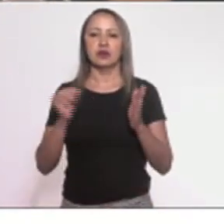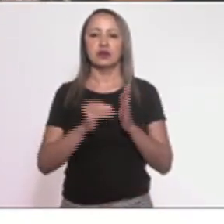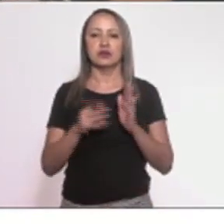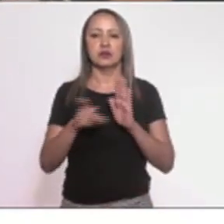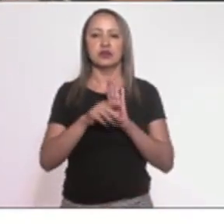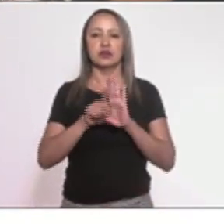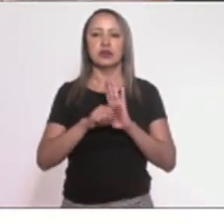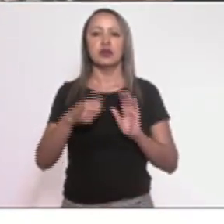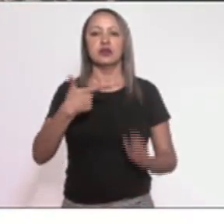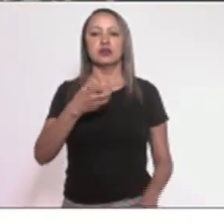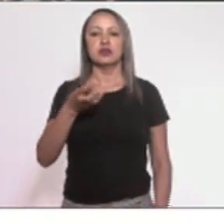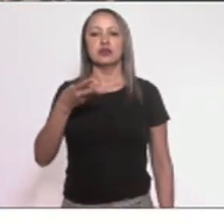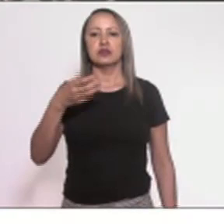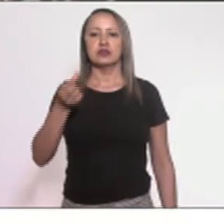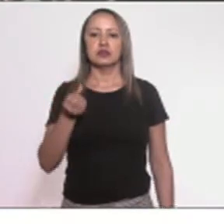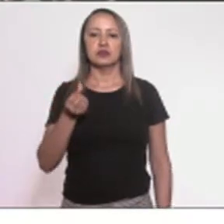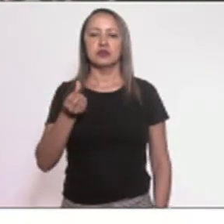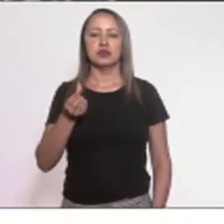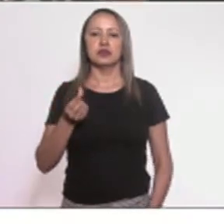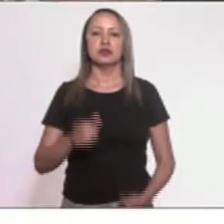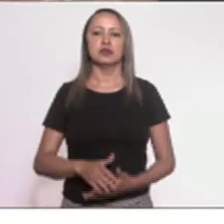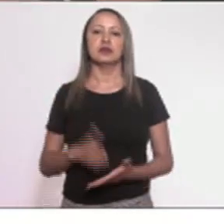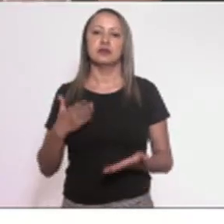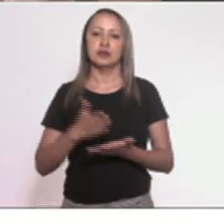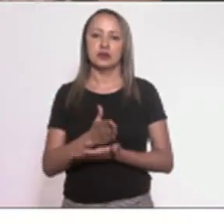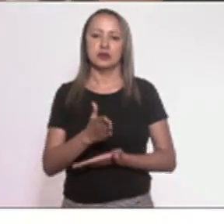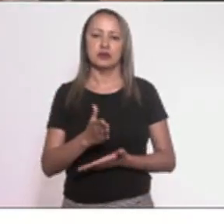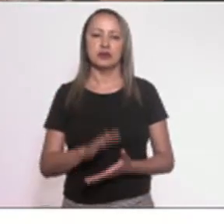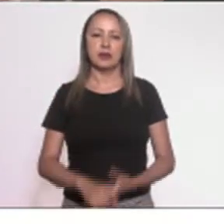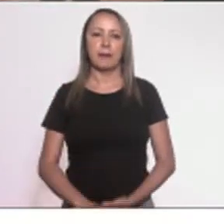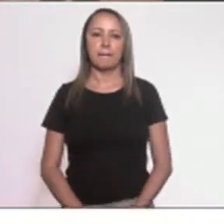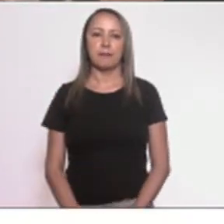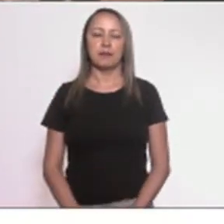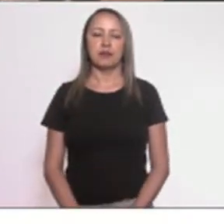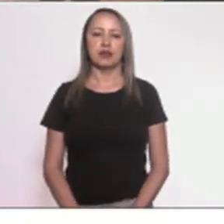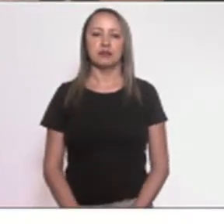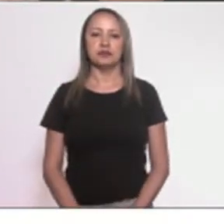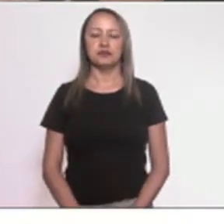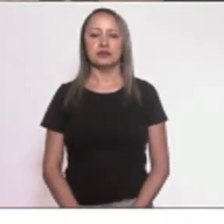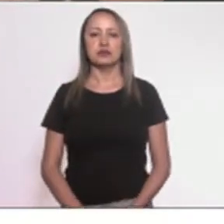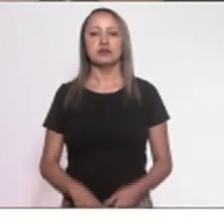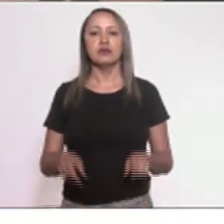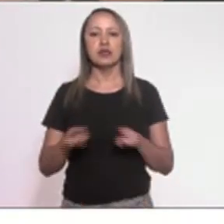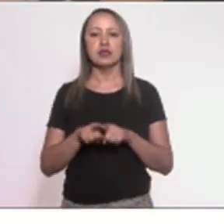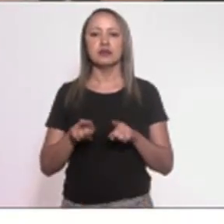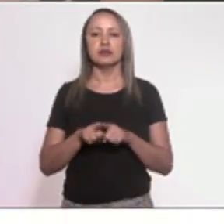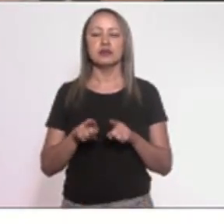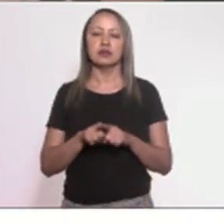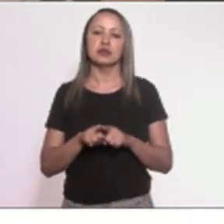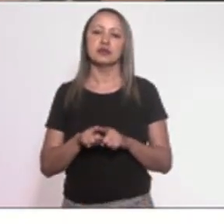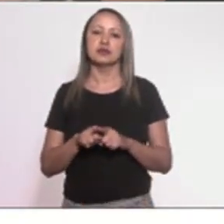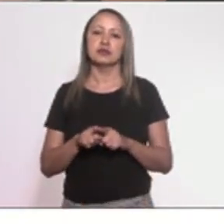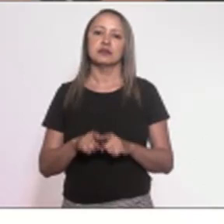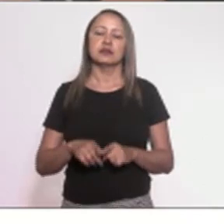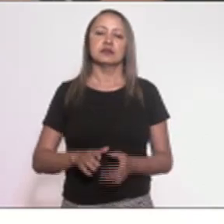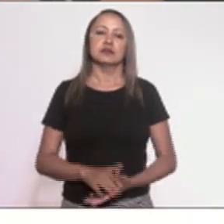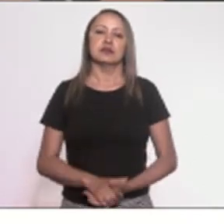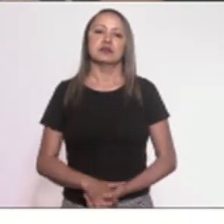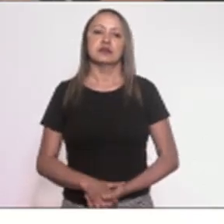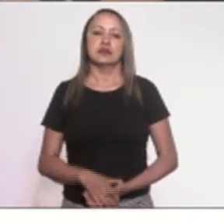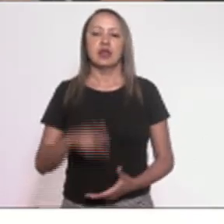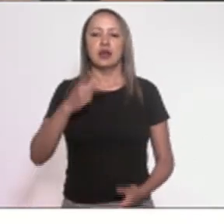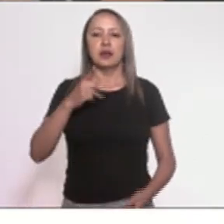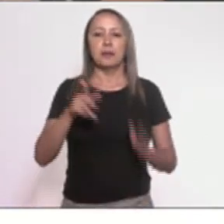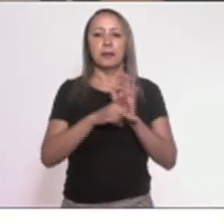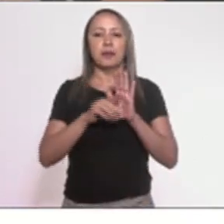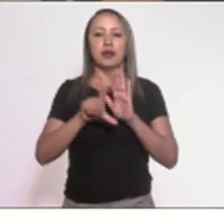de lei 636-2019, deputado Marcos Miller. Senhores que aprovam, eles estão aprovados. Requer a inclusão na ordem do dia do PL